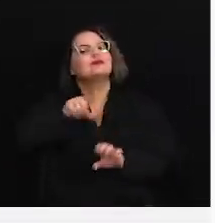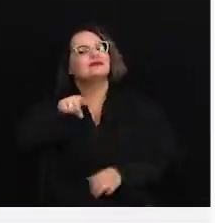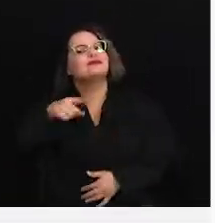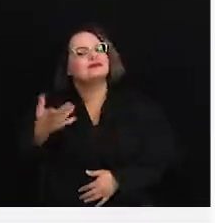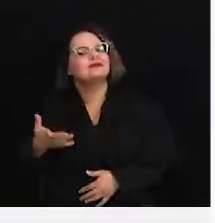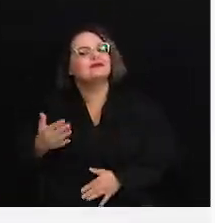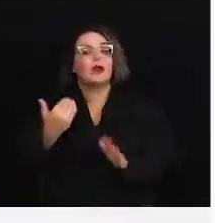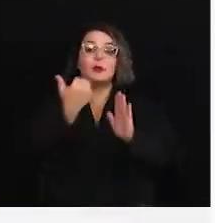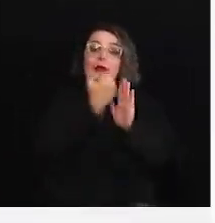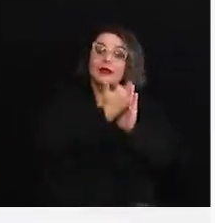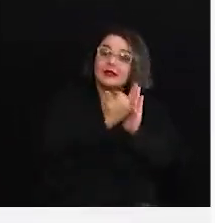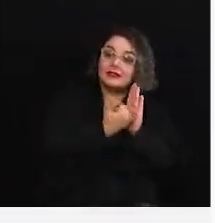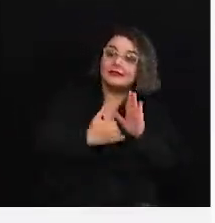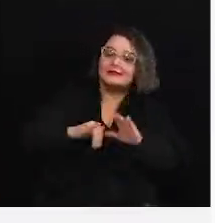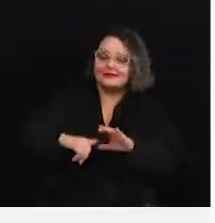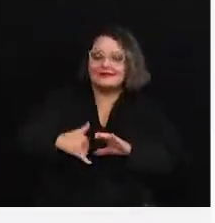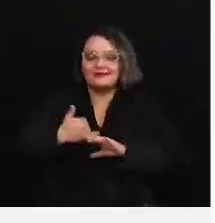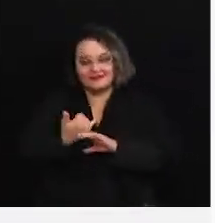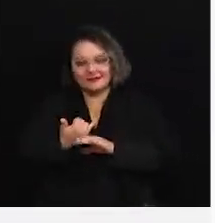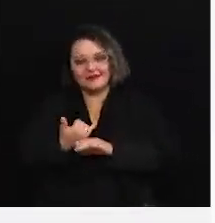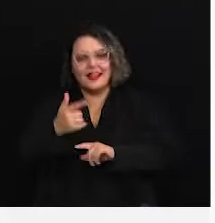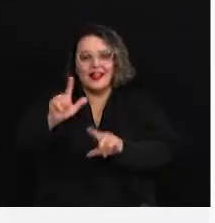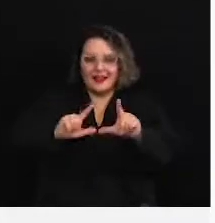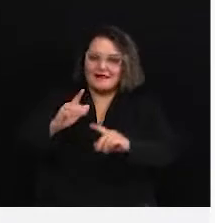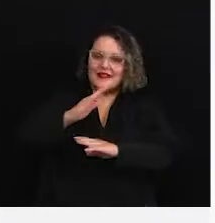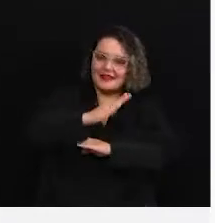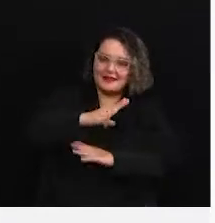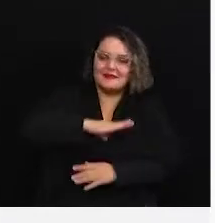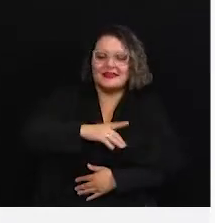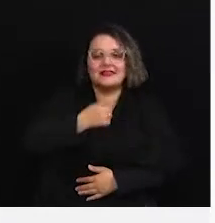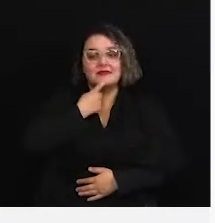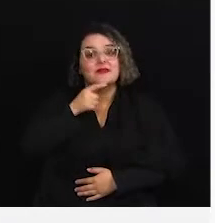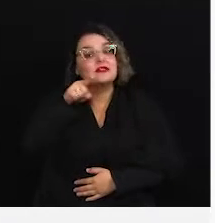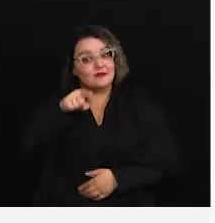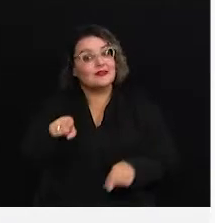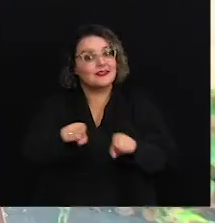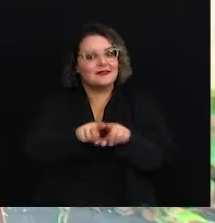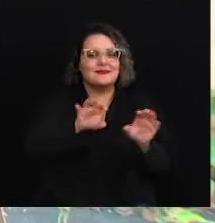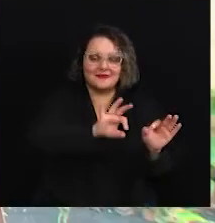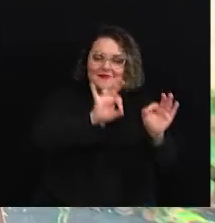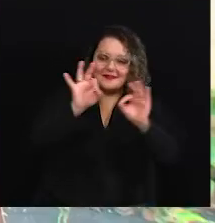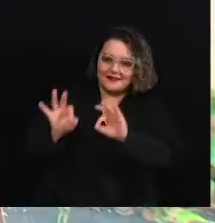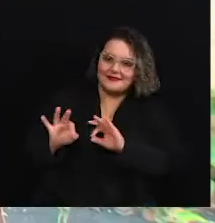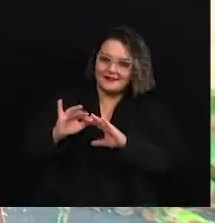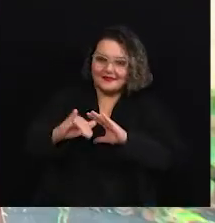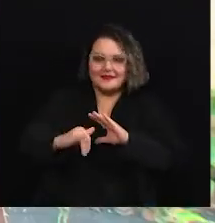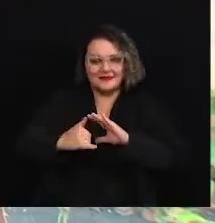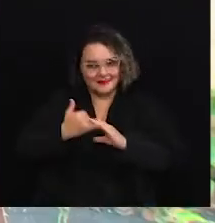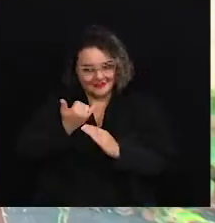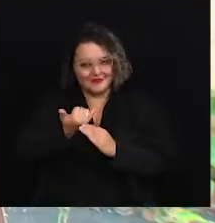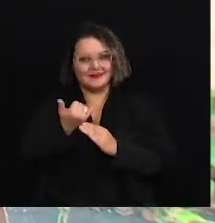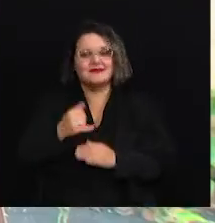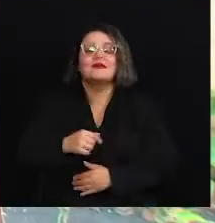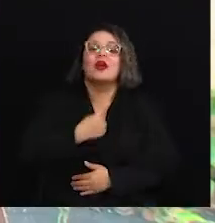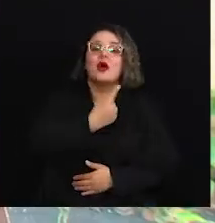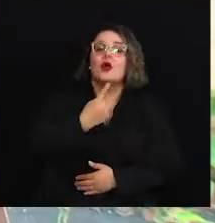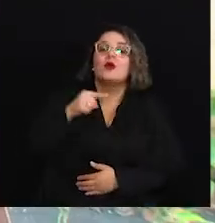Ser Empreendedor, na playlist que está no youtube.com/TV Câmara Campinas. E você também nos acompanha nos